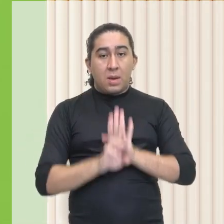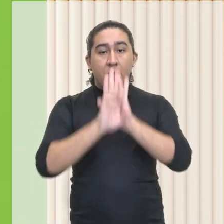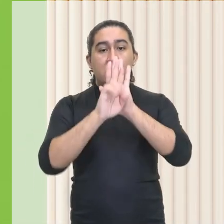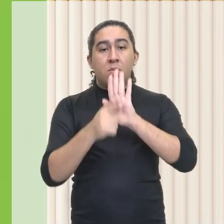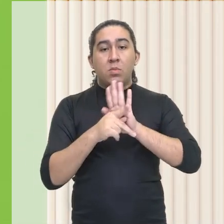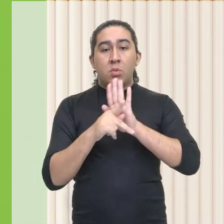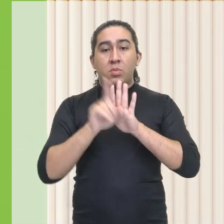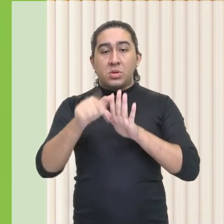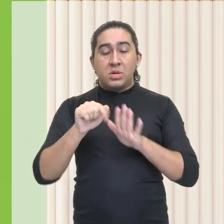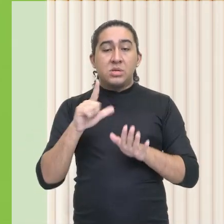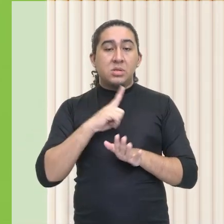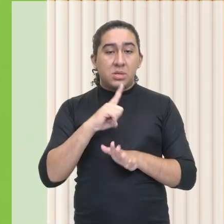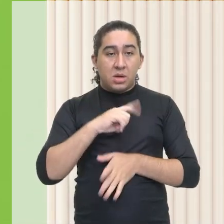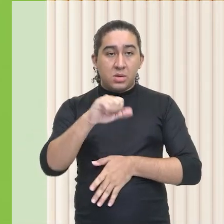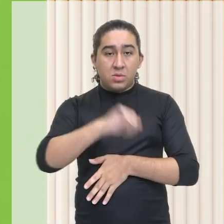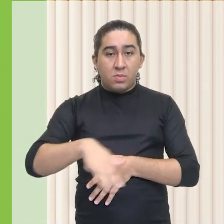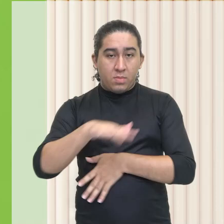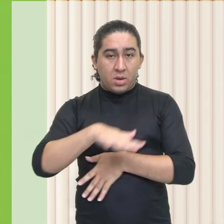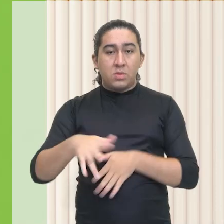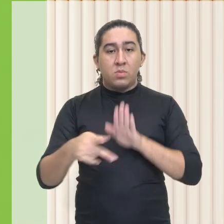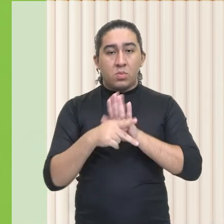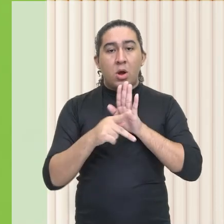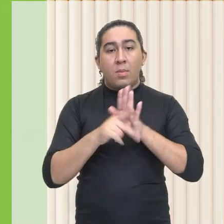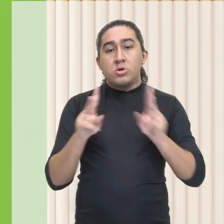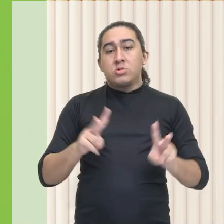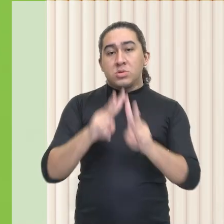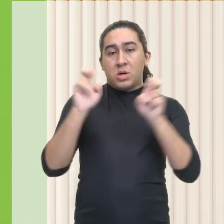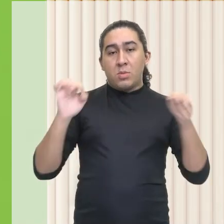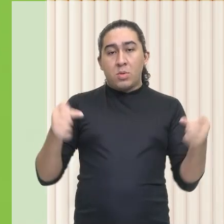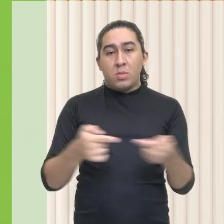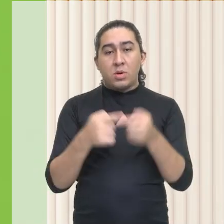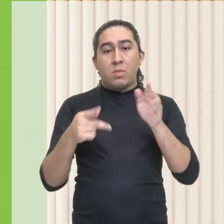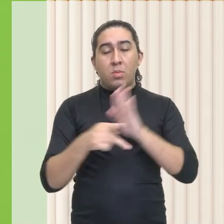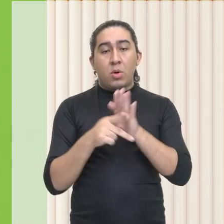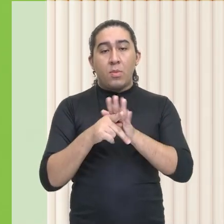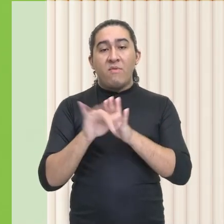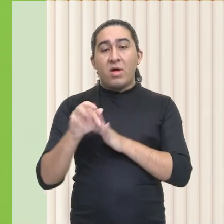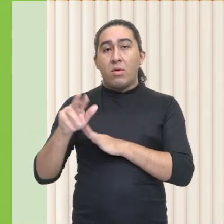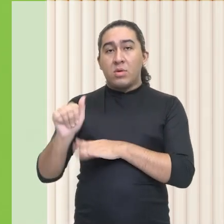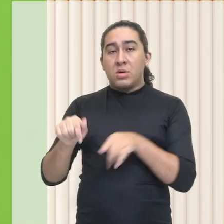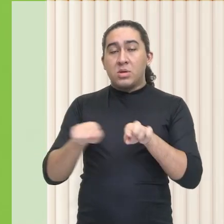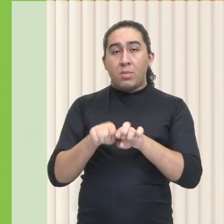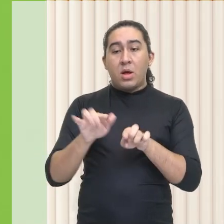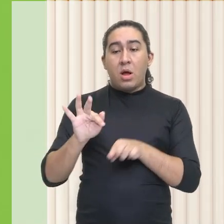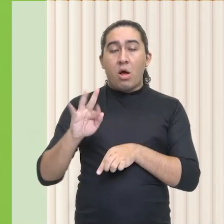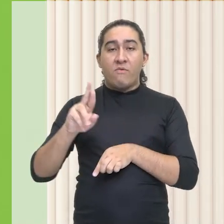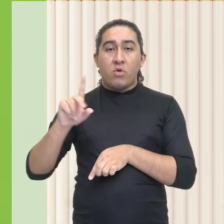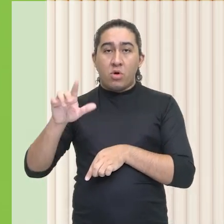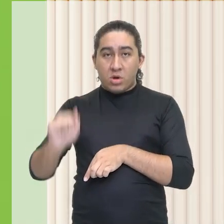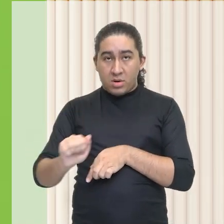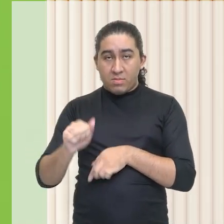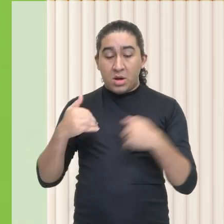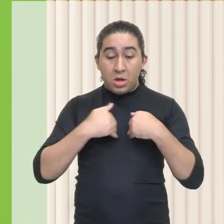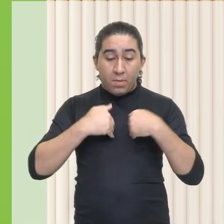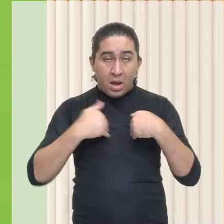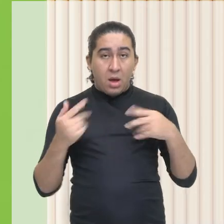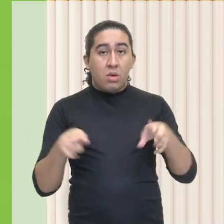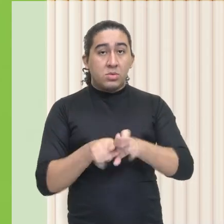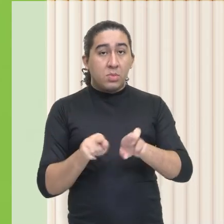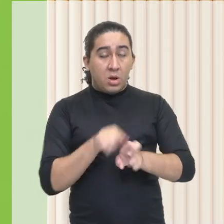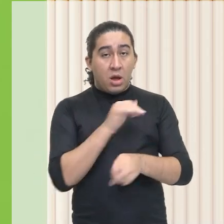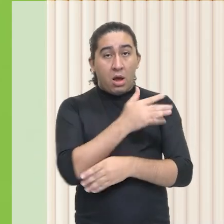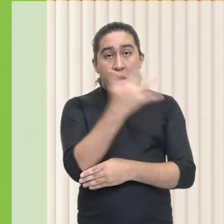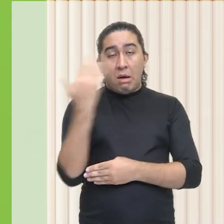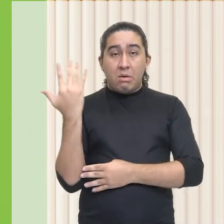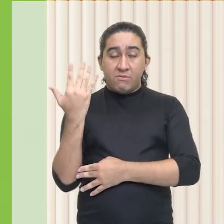representação desses biomas no que diz respeito à fauna e à flora, e entender que quando a gente fala de